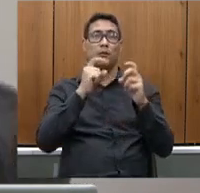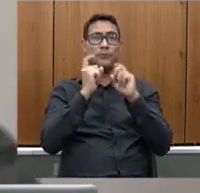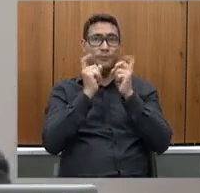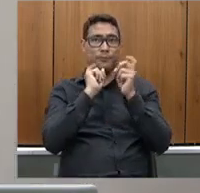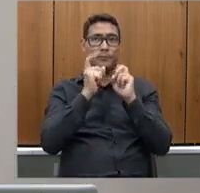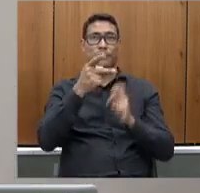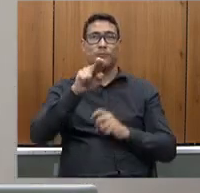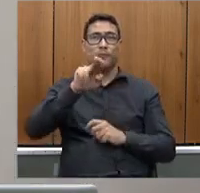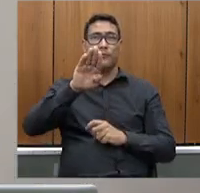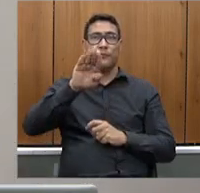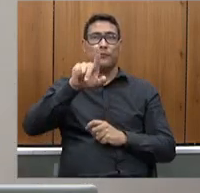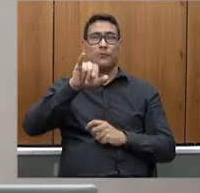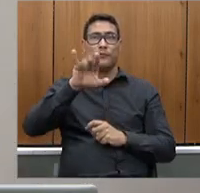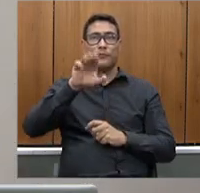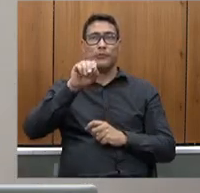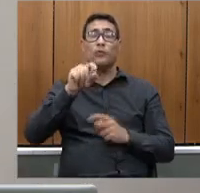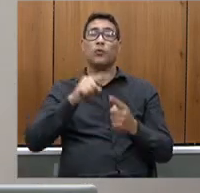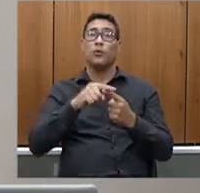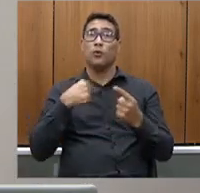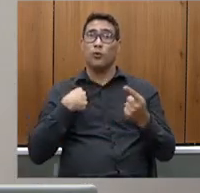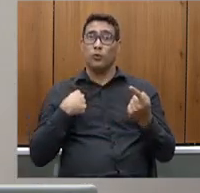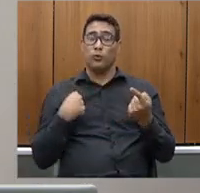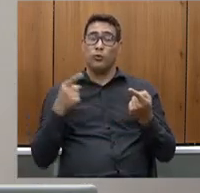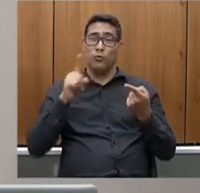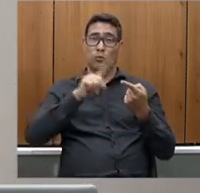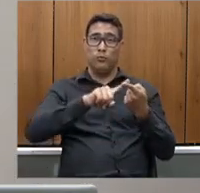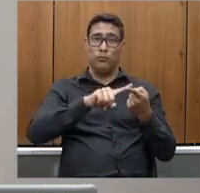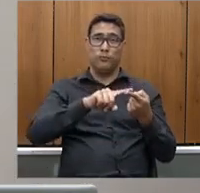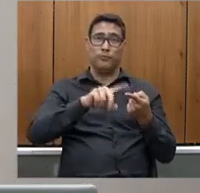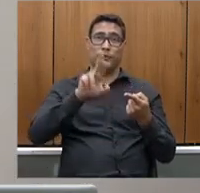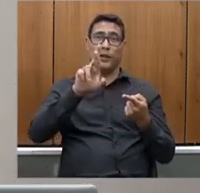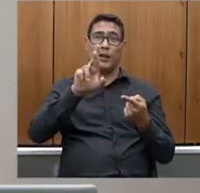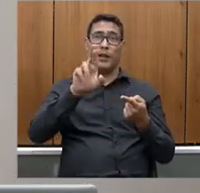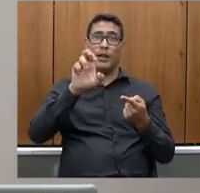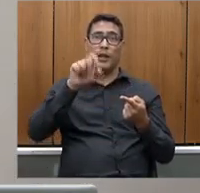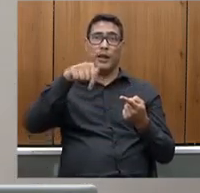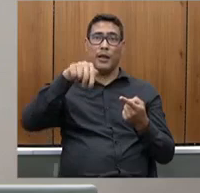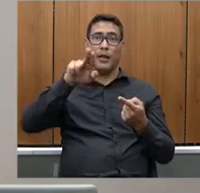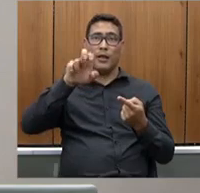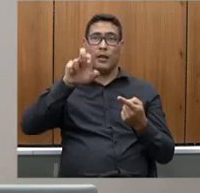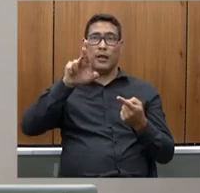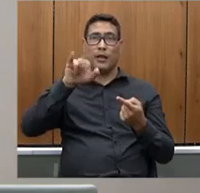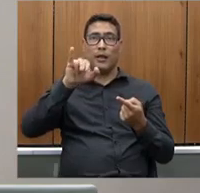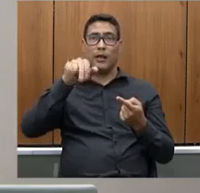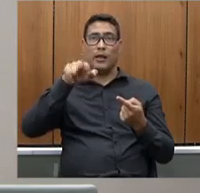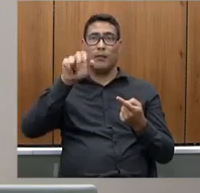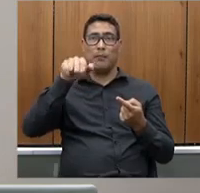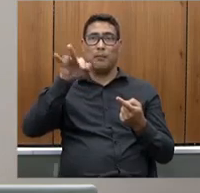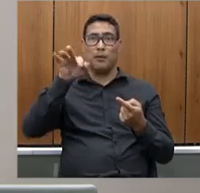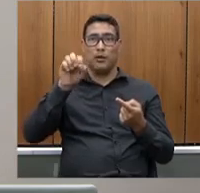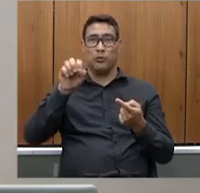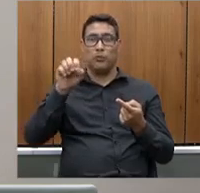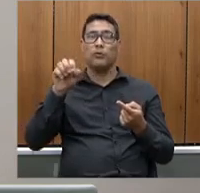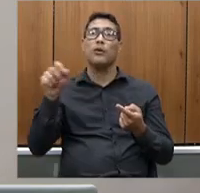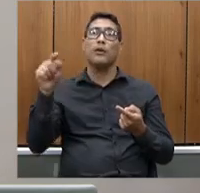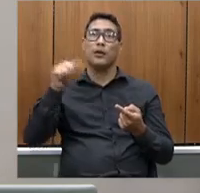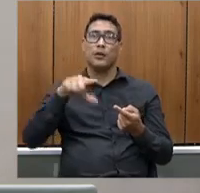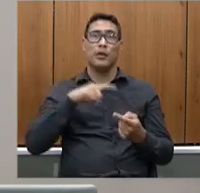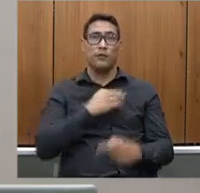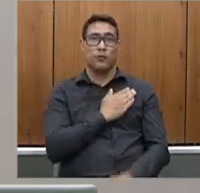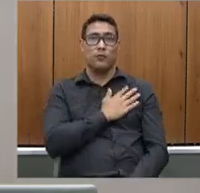um requerimento que eu faço questão de entregar em mãos ao Senhor aqui esteve o tenente coronel Mauro